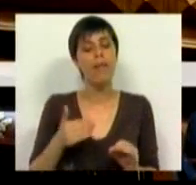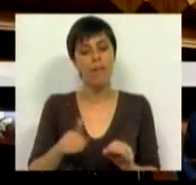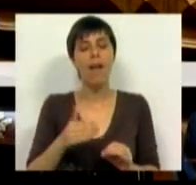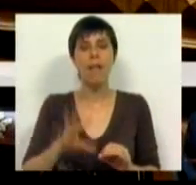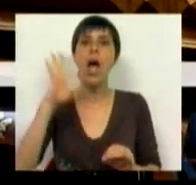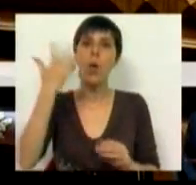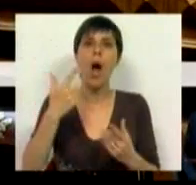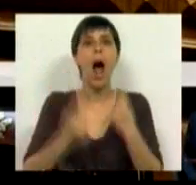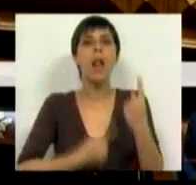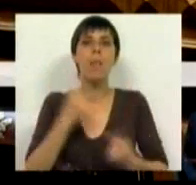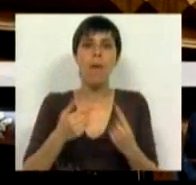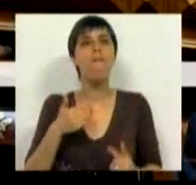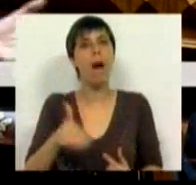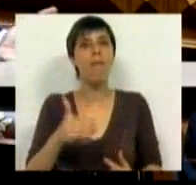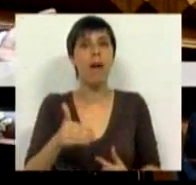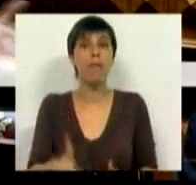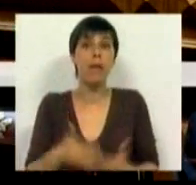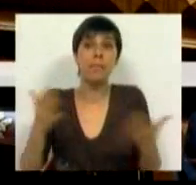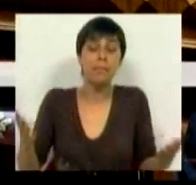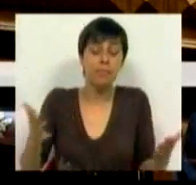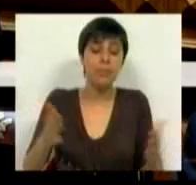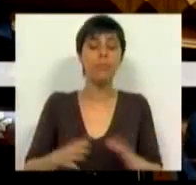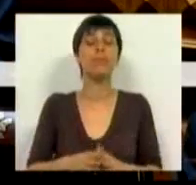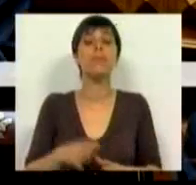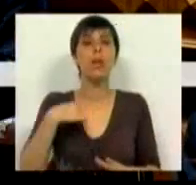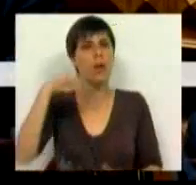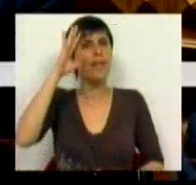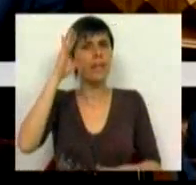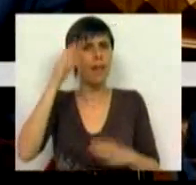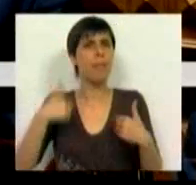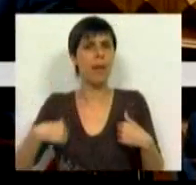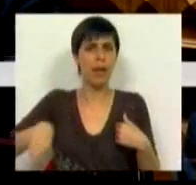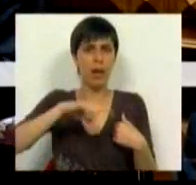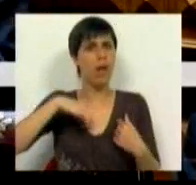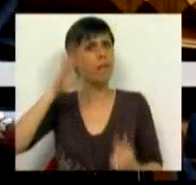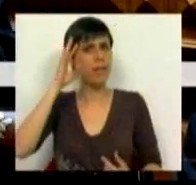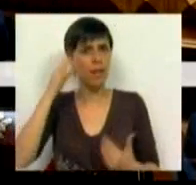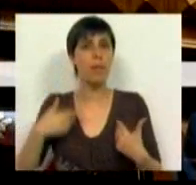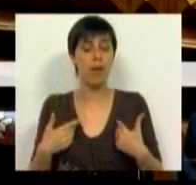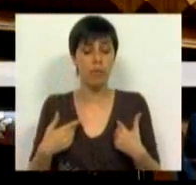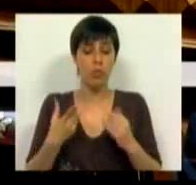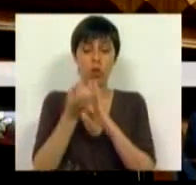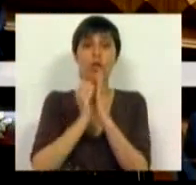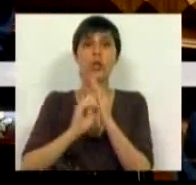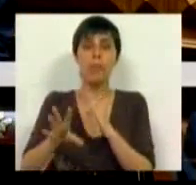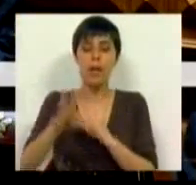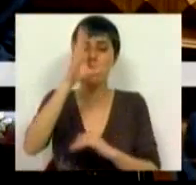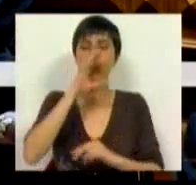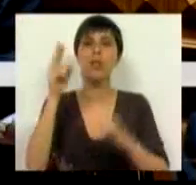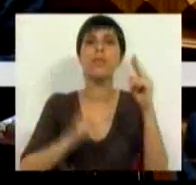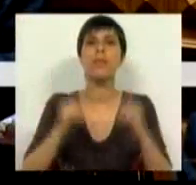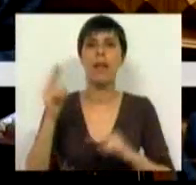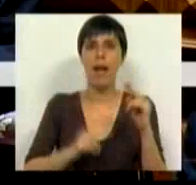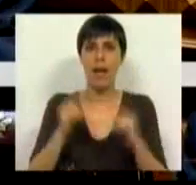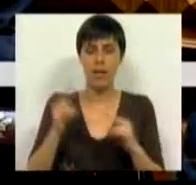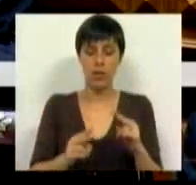vai acontecer alguma coisa? E sobretudo, sabendo nós que o despacho do Ministro das